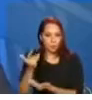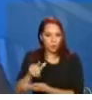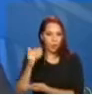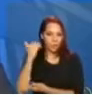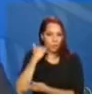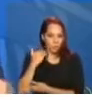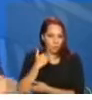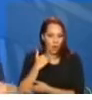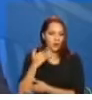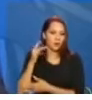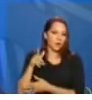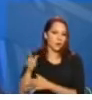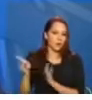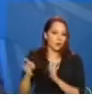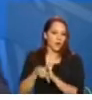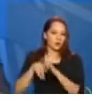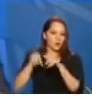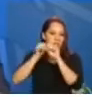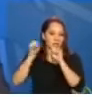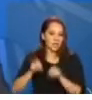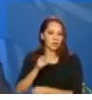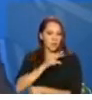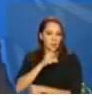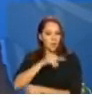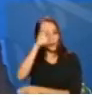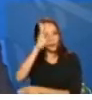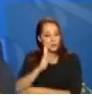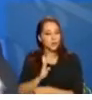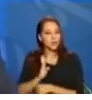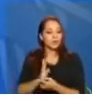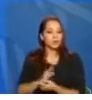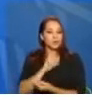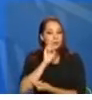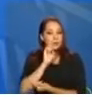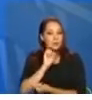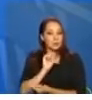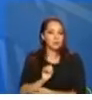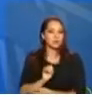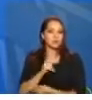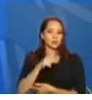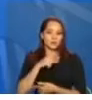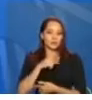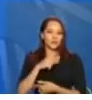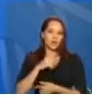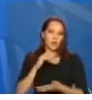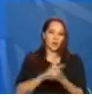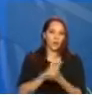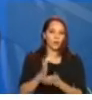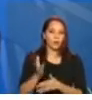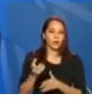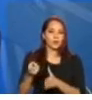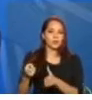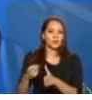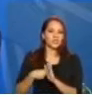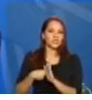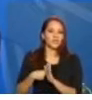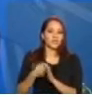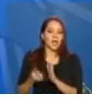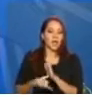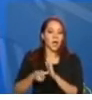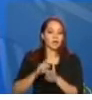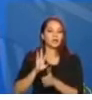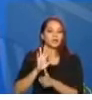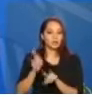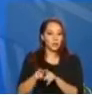banco do sistema privado brasileiro, se existirem débitos anteriores na